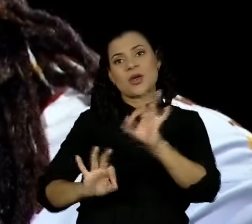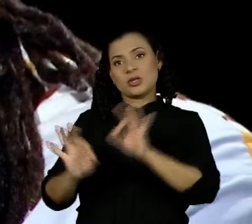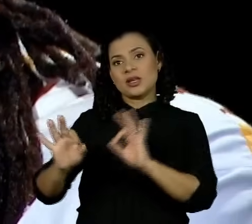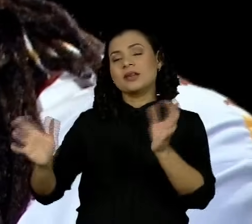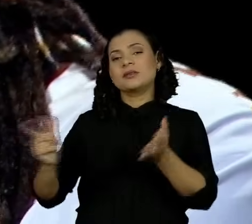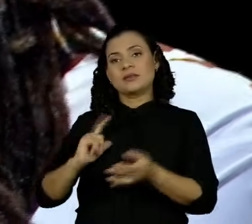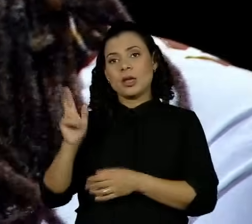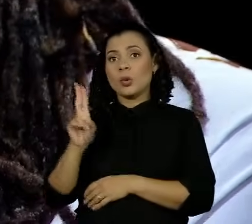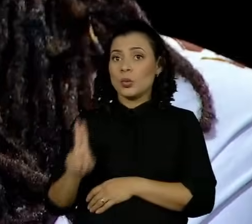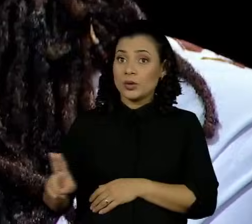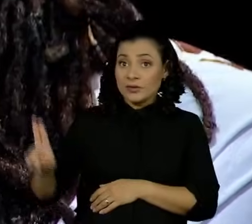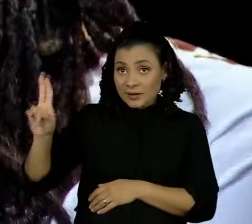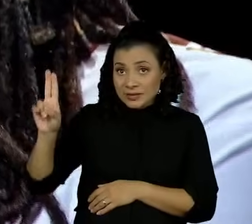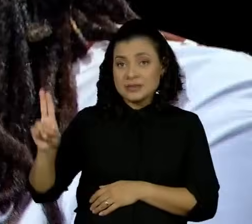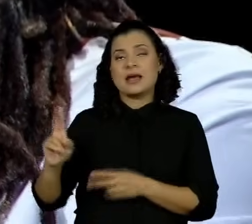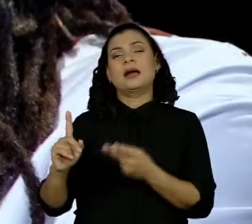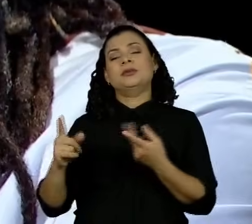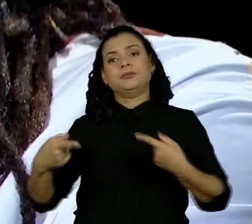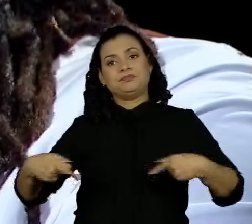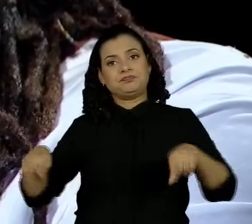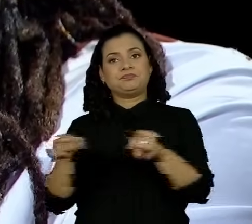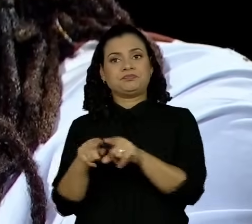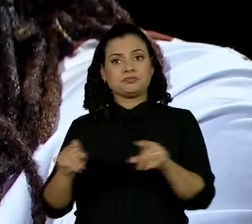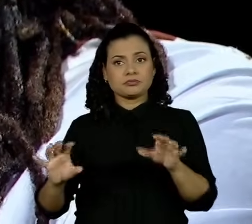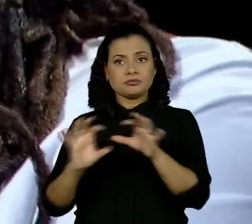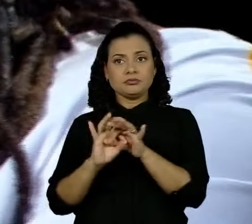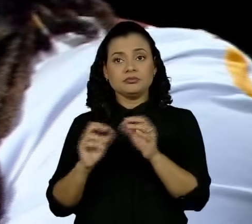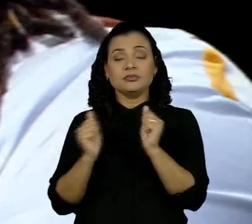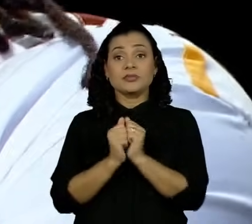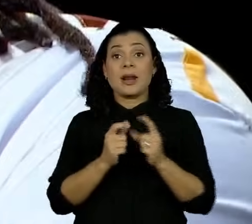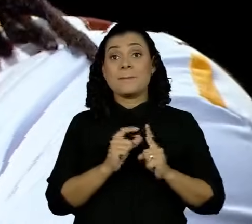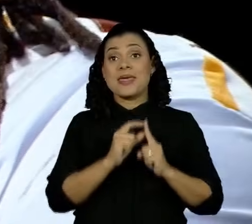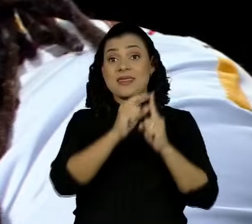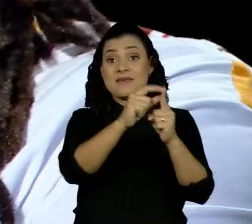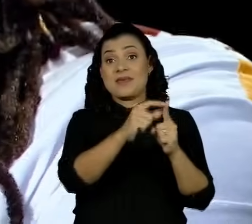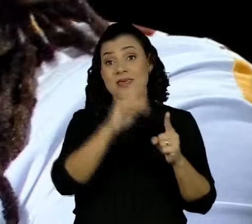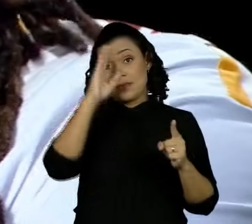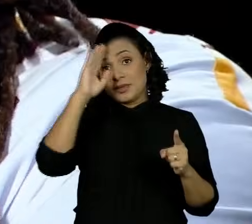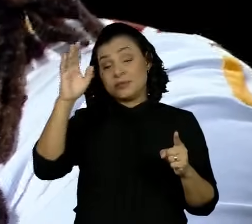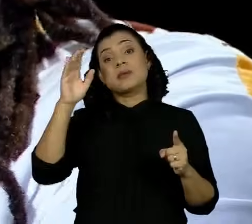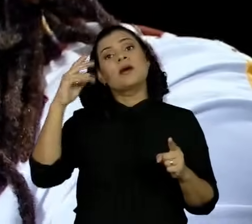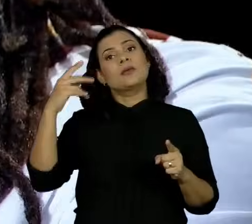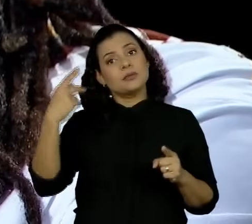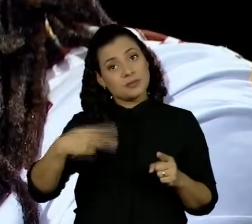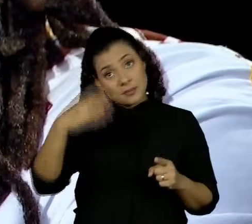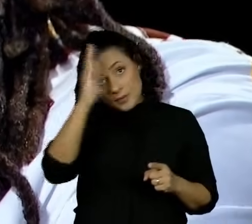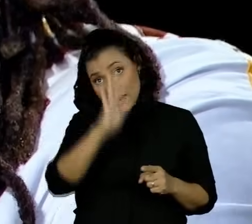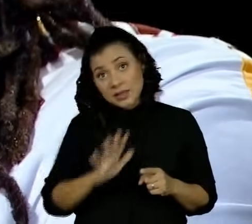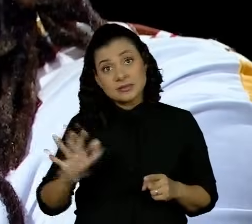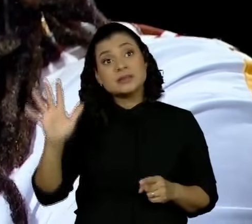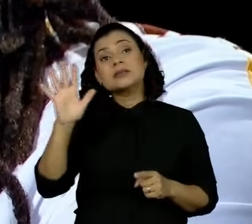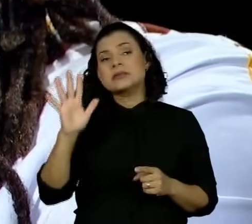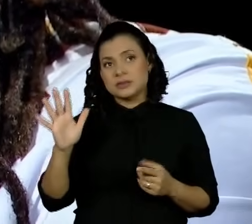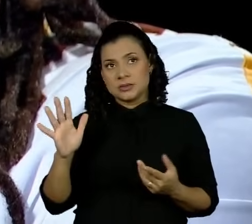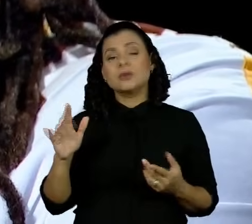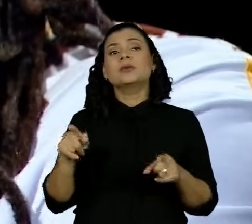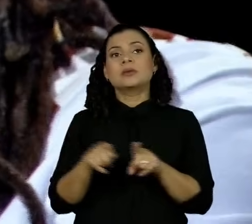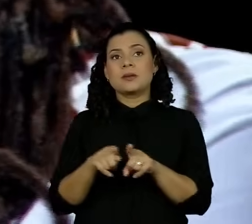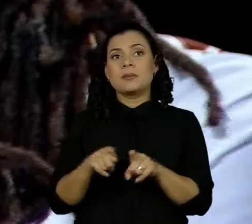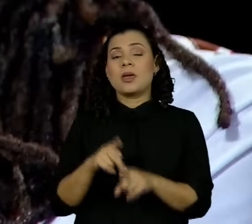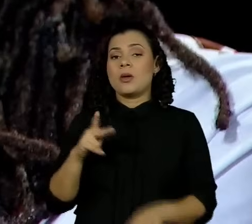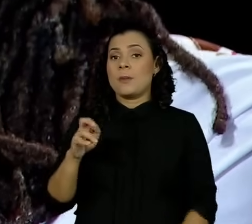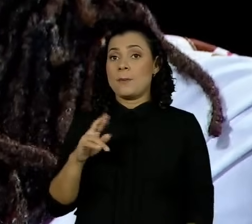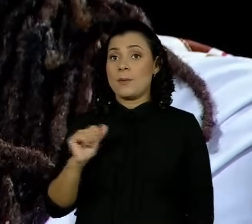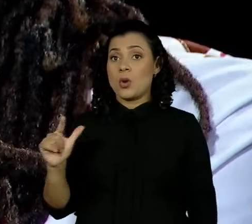como universidade, junto a uma das maiores periferias do país, que fica lá em Ceilândia, é Pôr do Sol e Sol